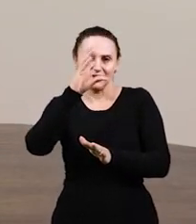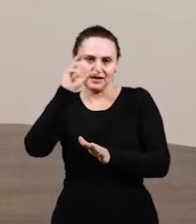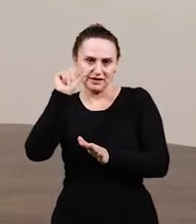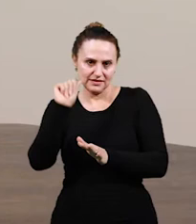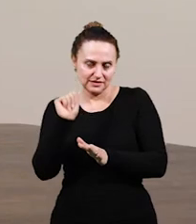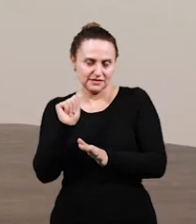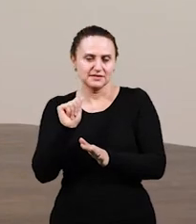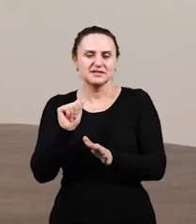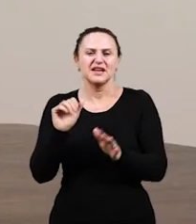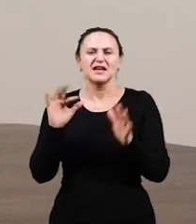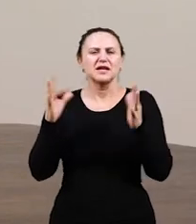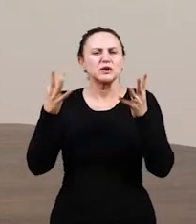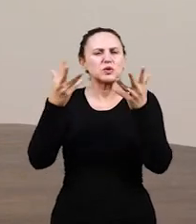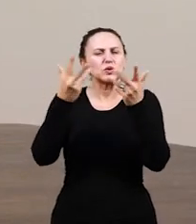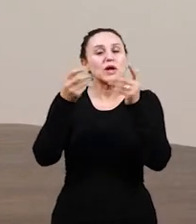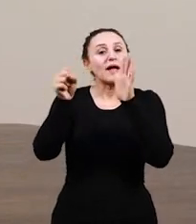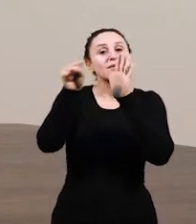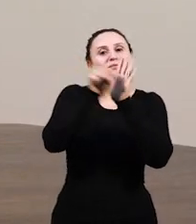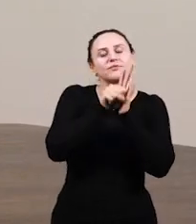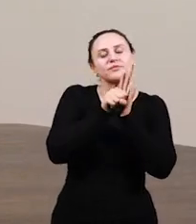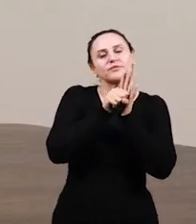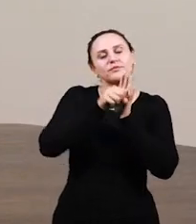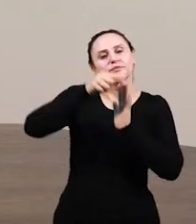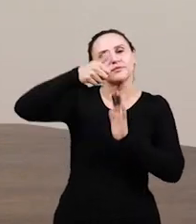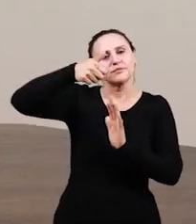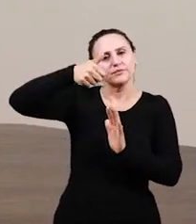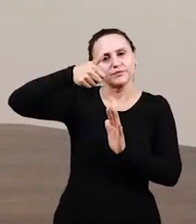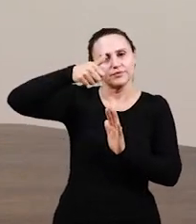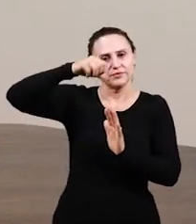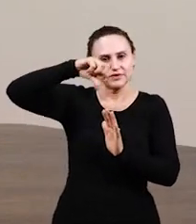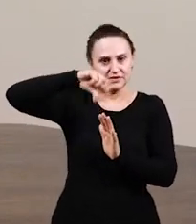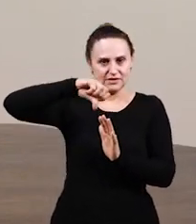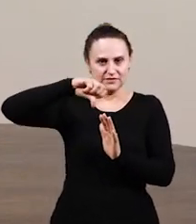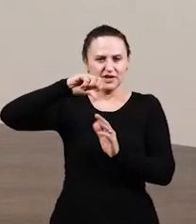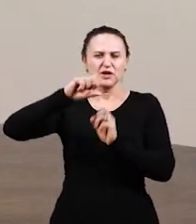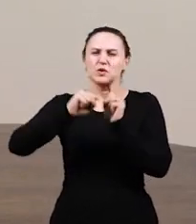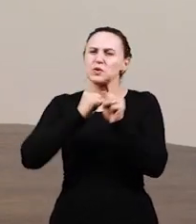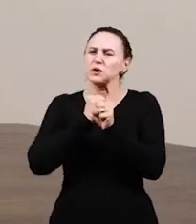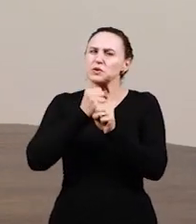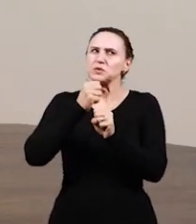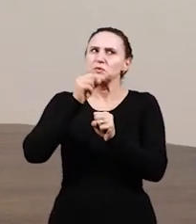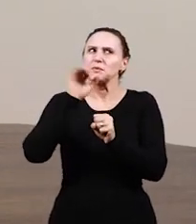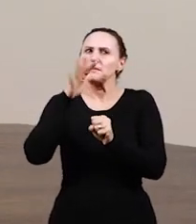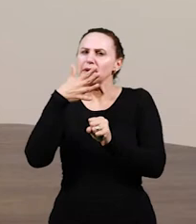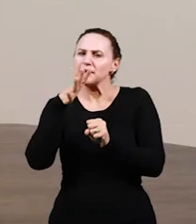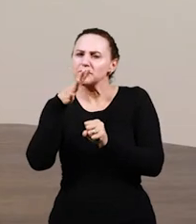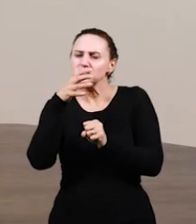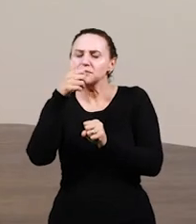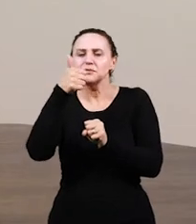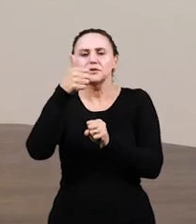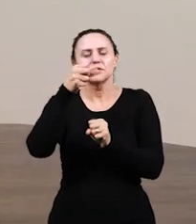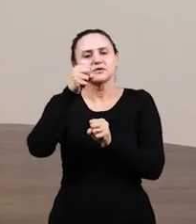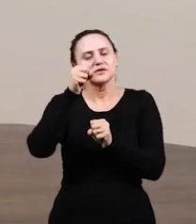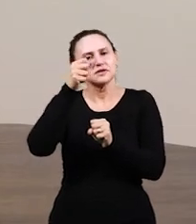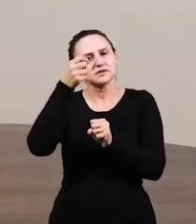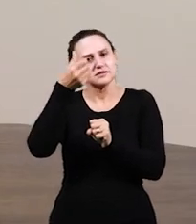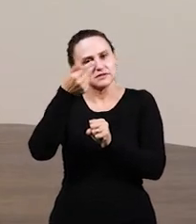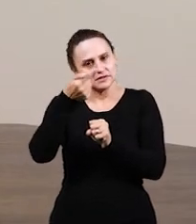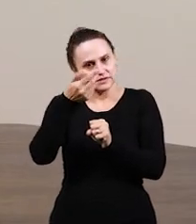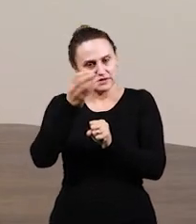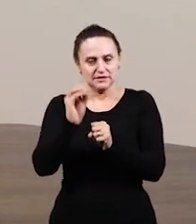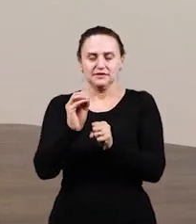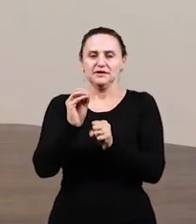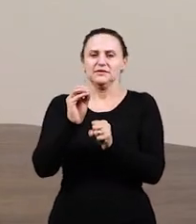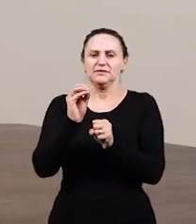até chegar no século 19 com 1000 em 1000 mais precisamente precisamente em 1660 com a publicação da a